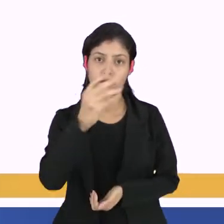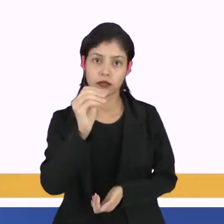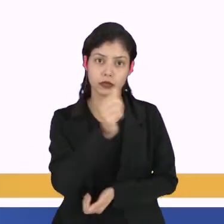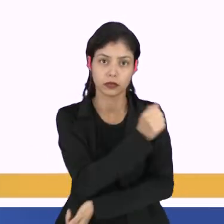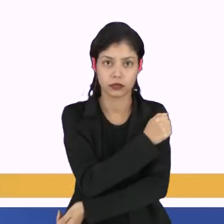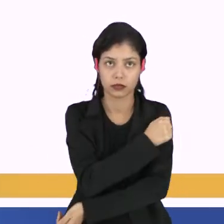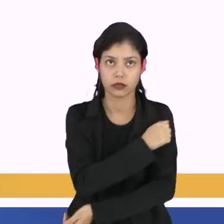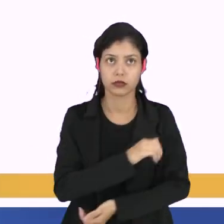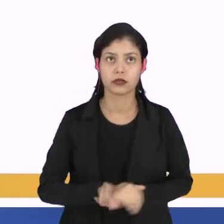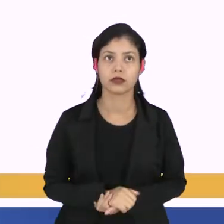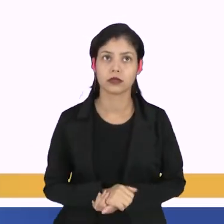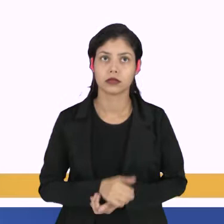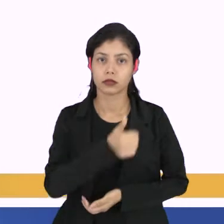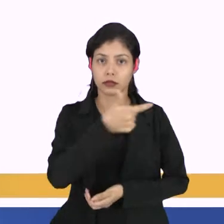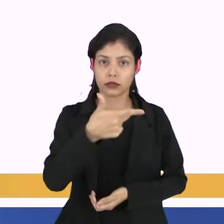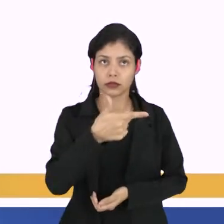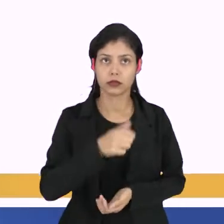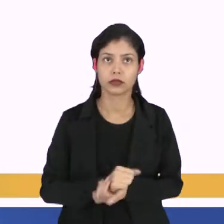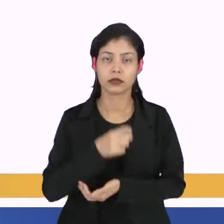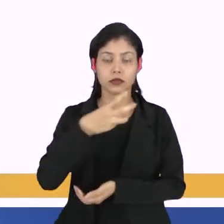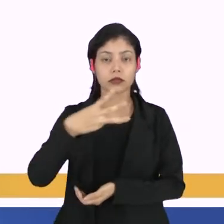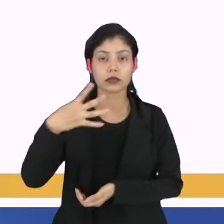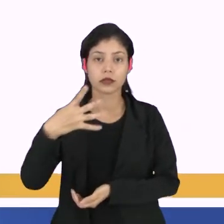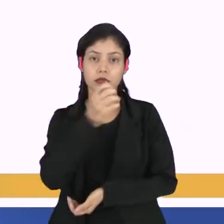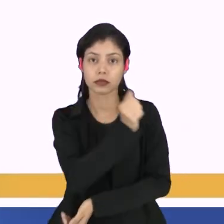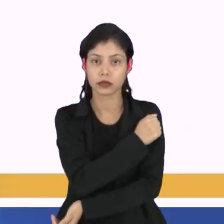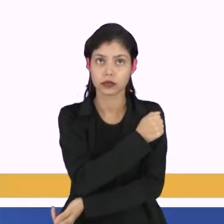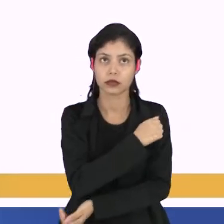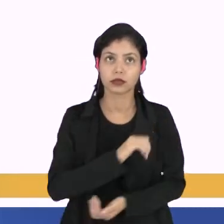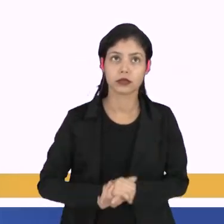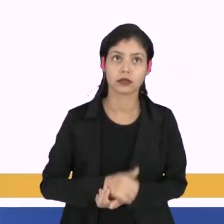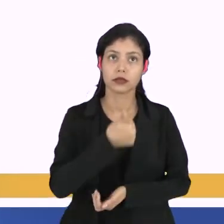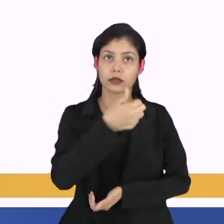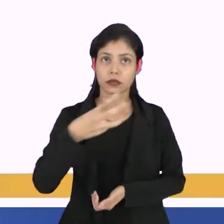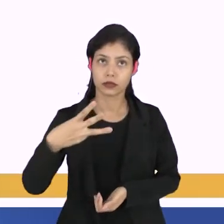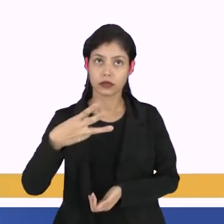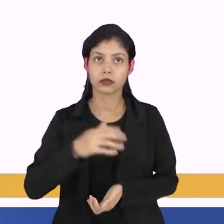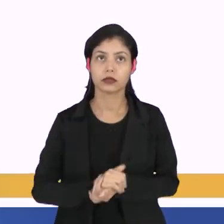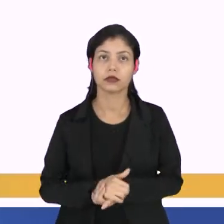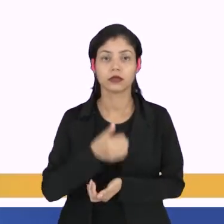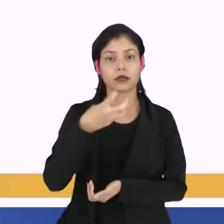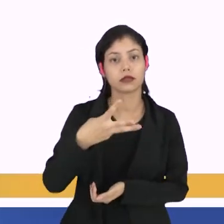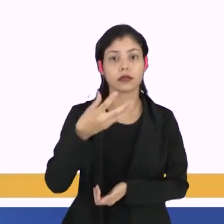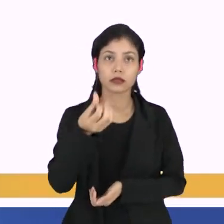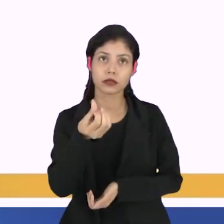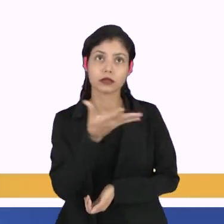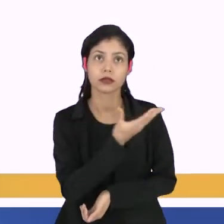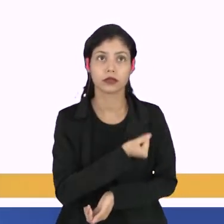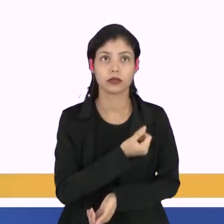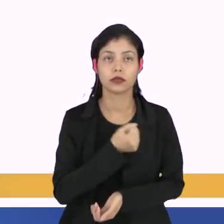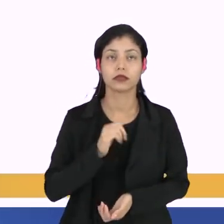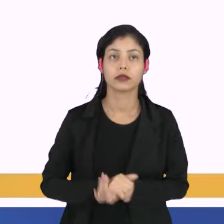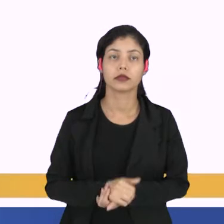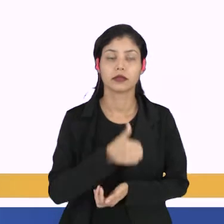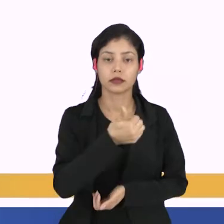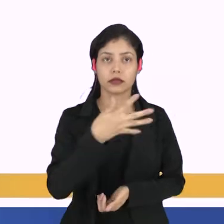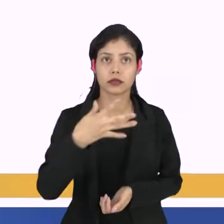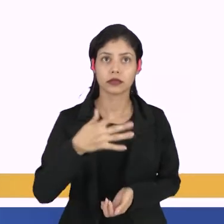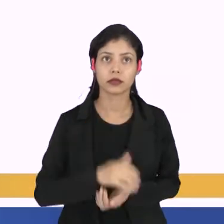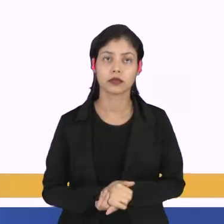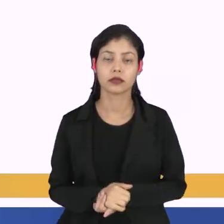participaram 30 alunos. Com 12 anos, 34. Com 13 anos, 36 números de alunos.